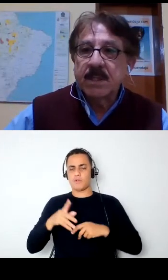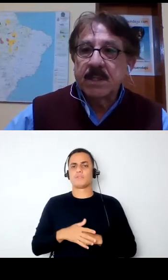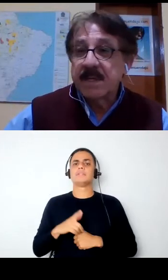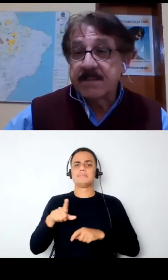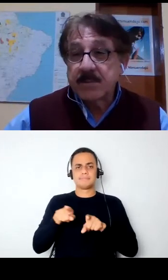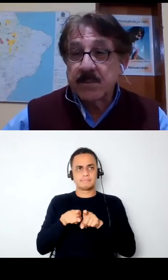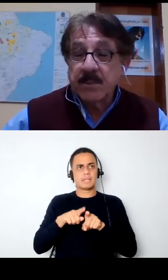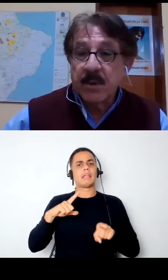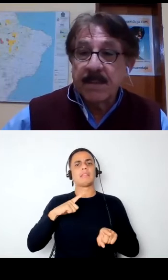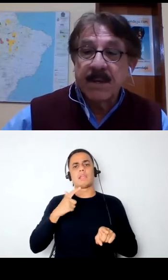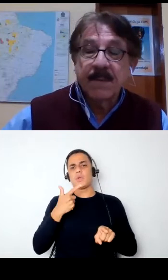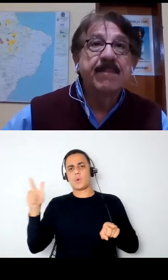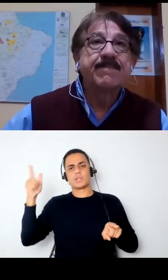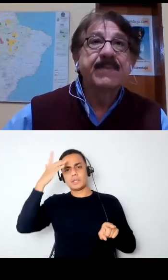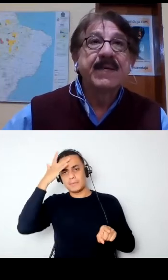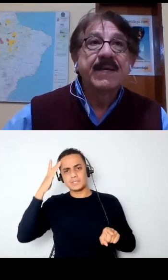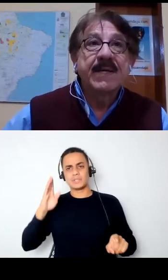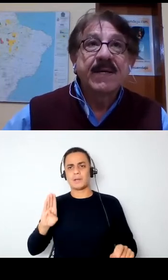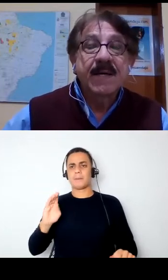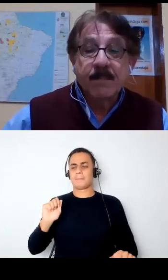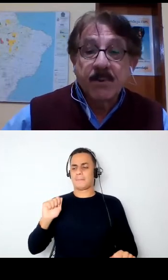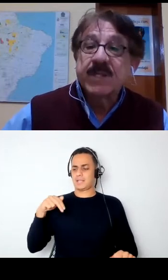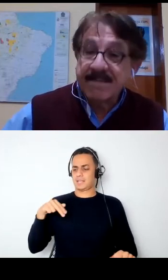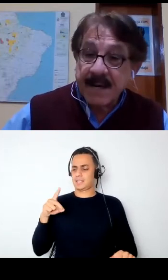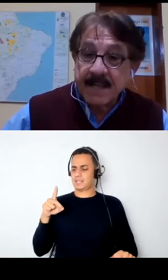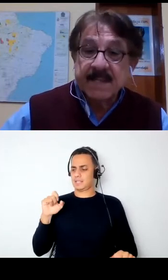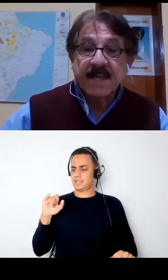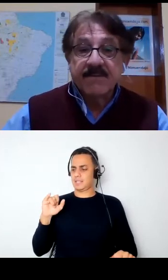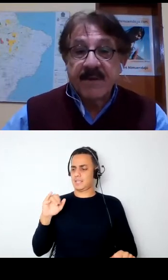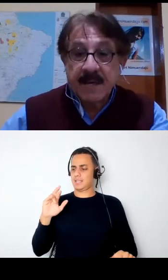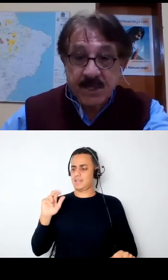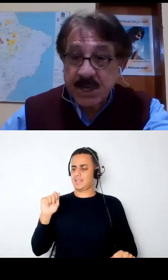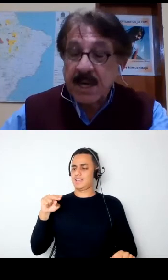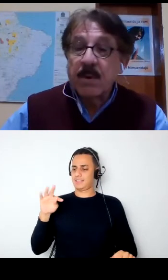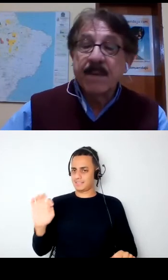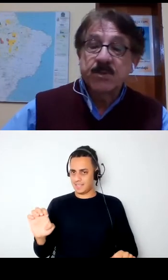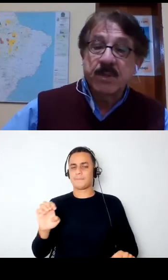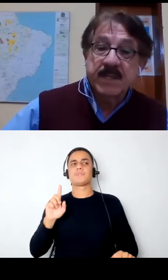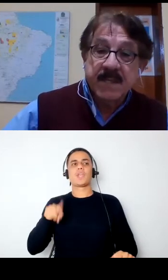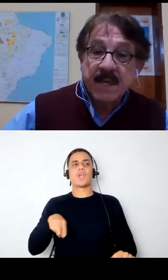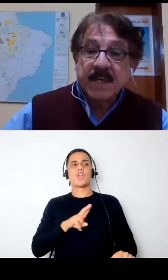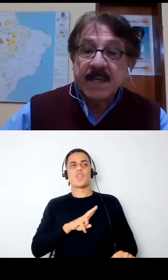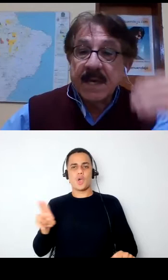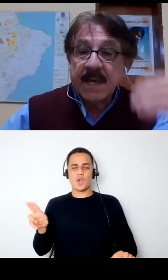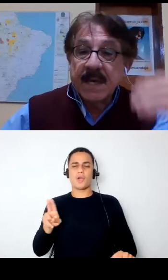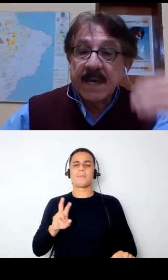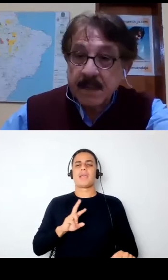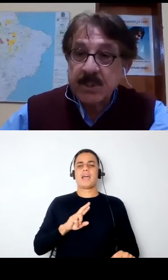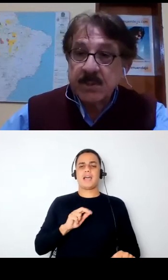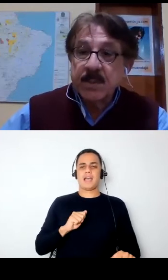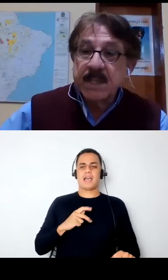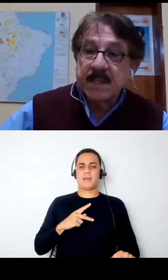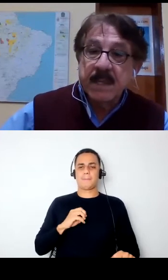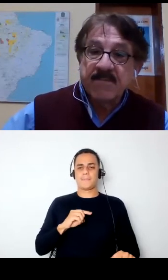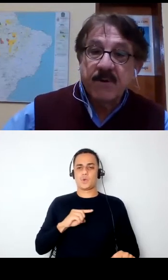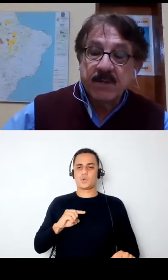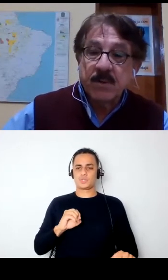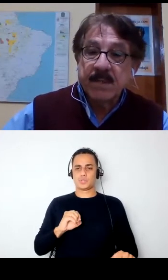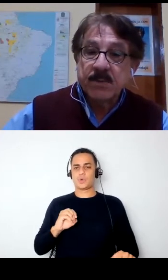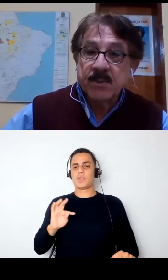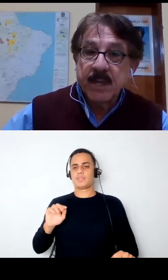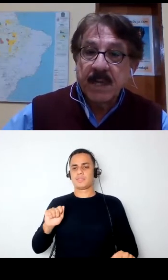bandeirante, sumiu o nome agora para mim, Raposo Tavares, que chega ao Amazonas e relata aos jesuítas